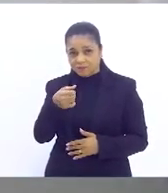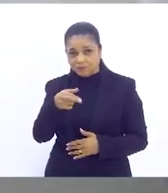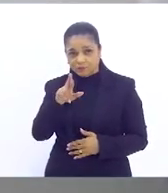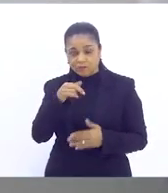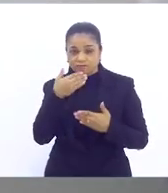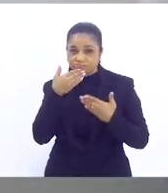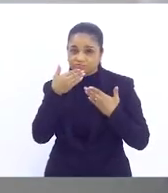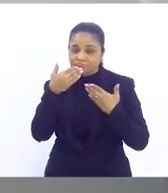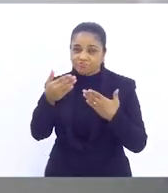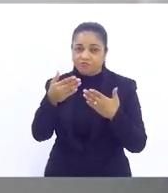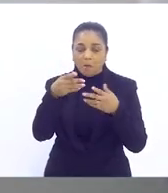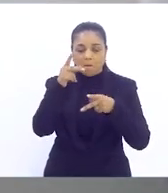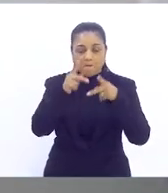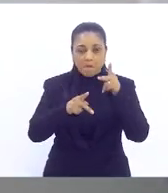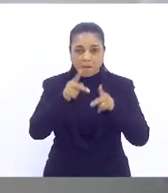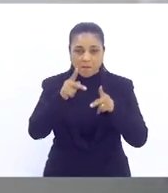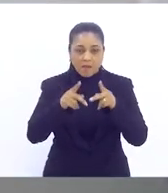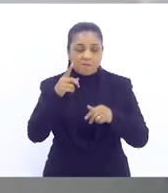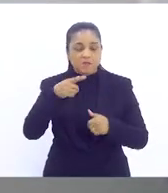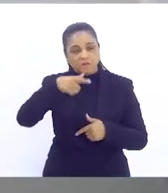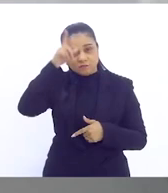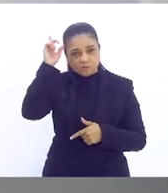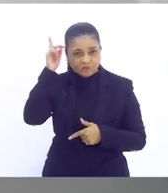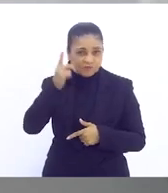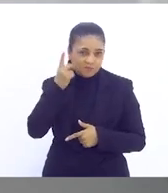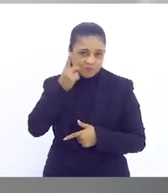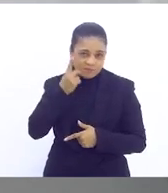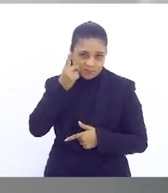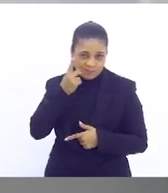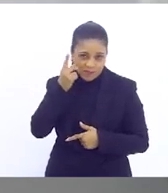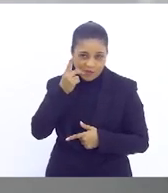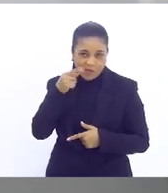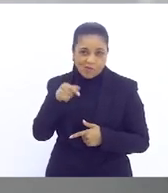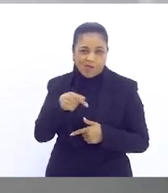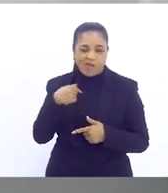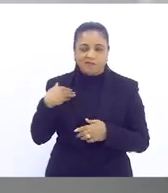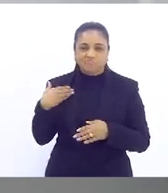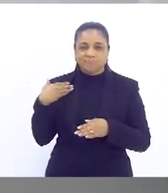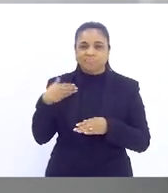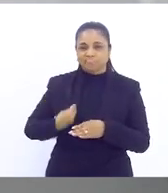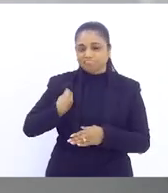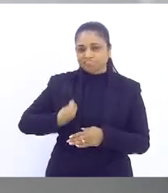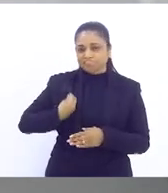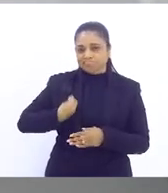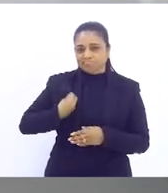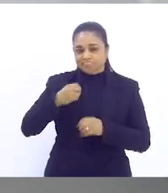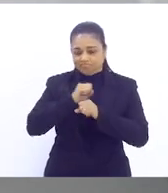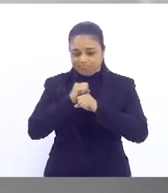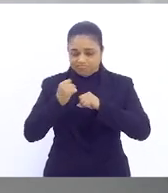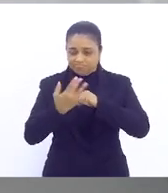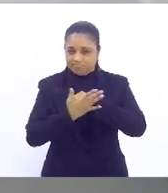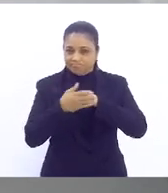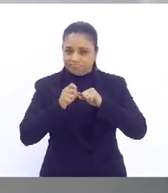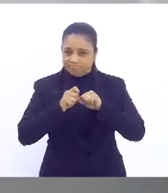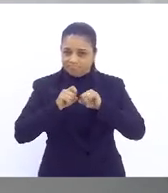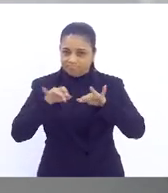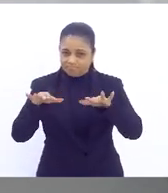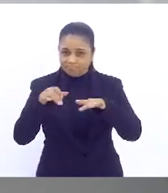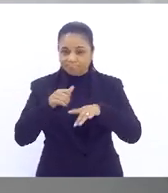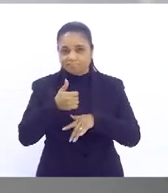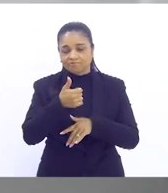público que é falado aqui pelo Deputado Luiz Paulo ele foi muito presente durante a pandemia da covid-19